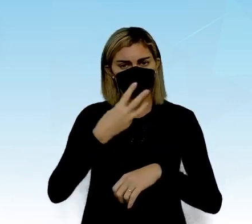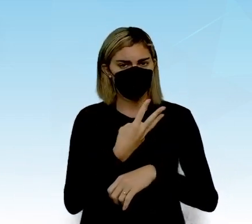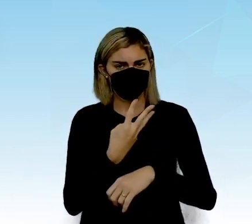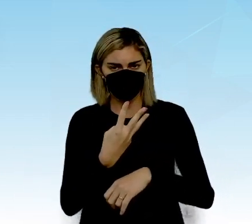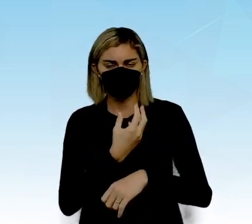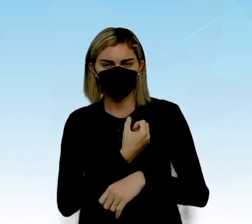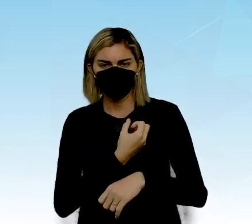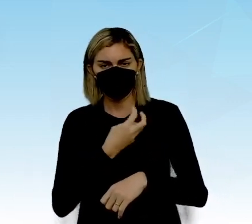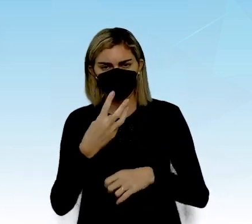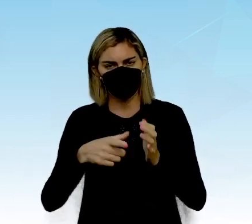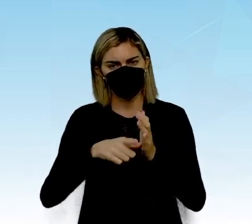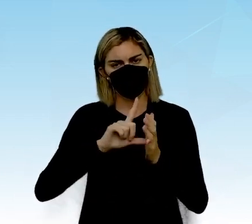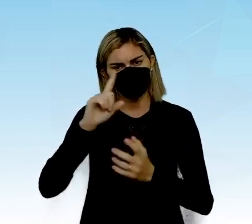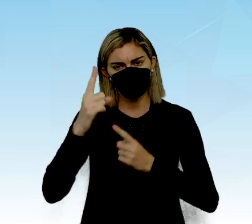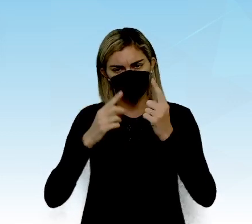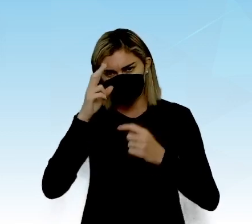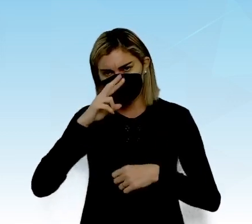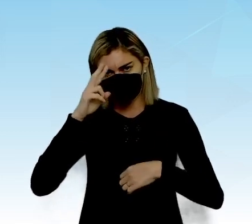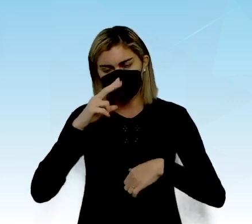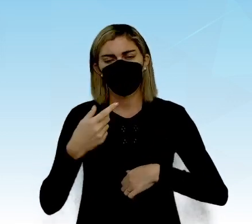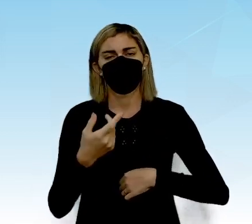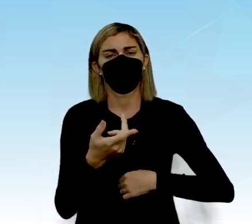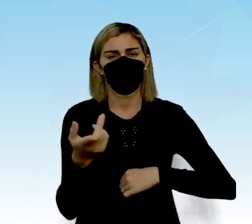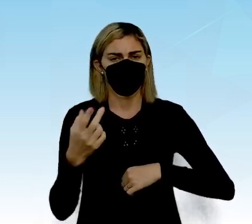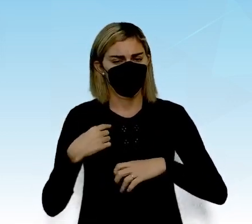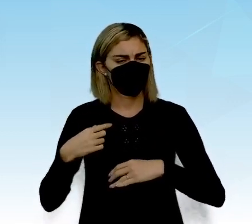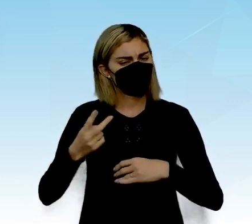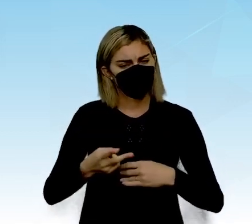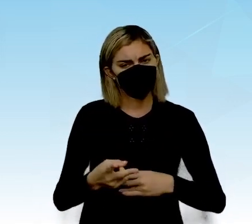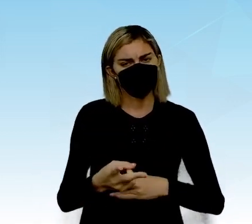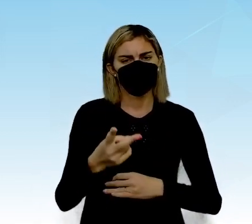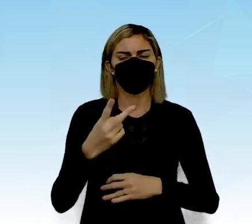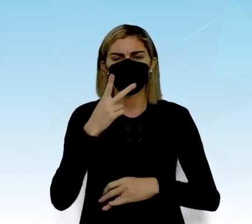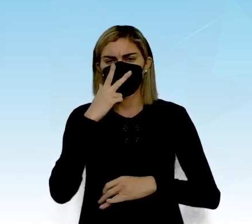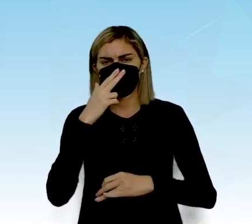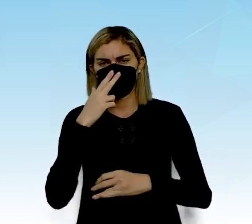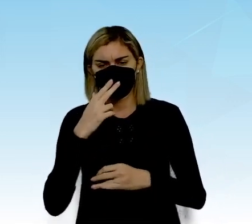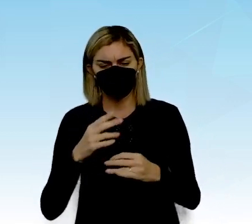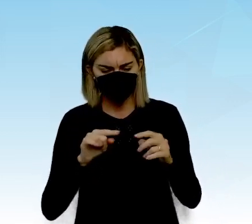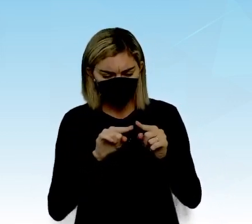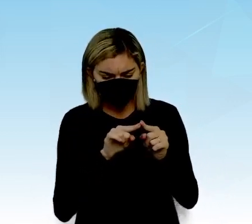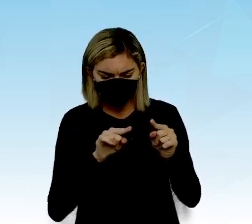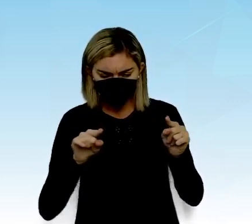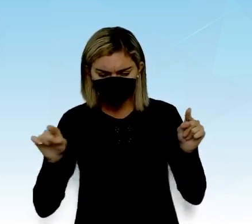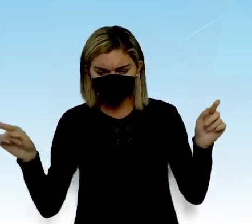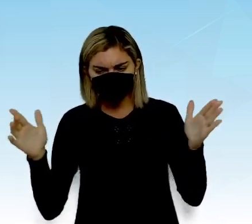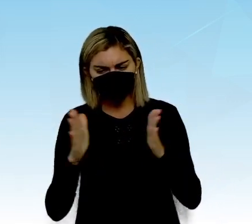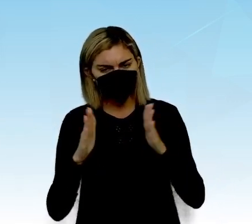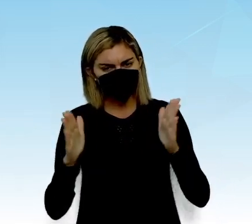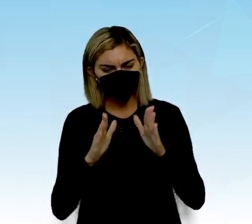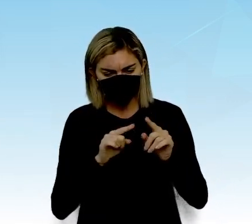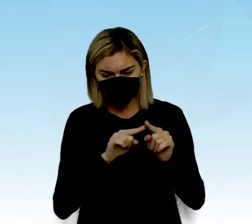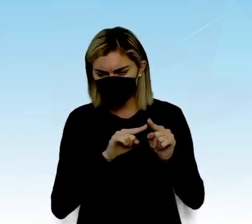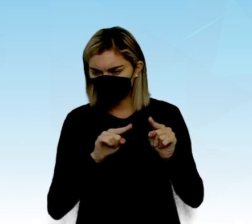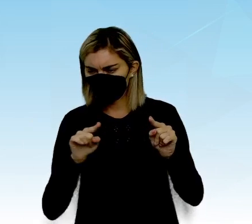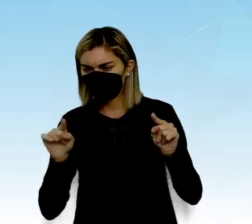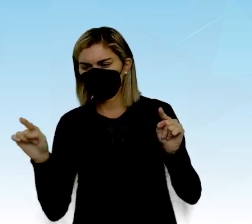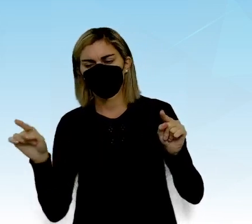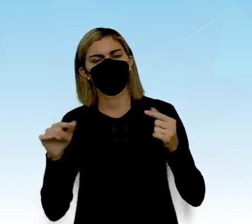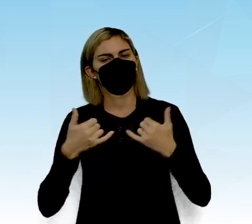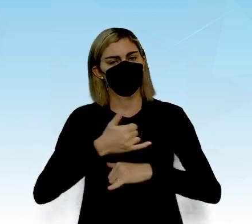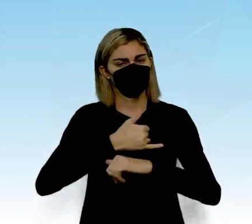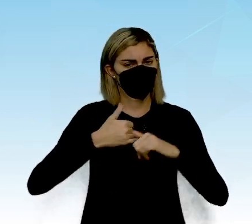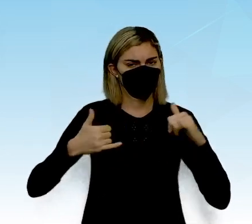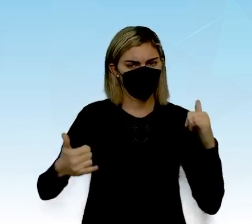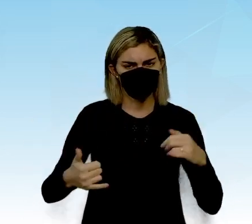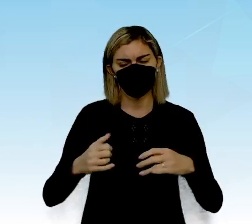do carnaval. Toda vez que você percorre na mesma direção e no mesmo sentido do campo elétrico,